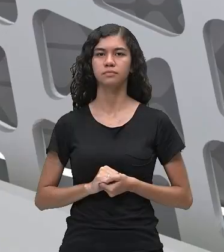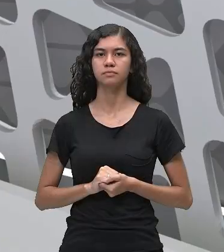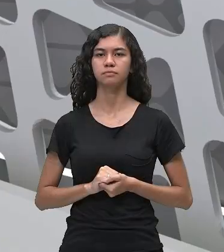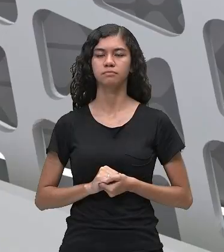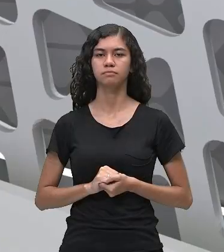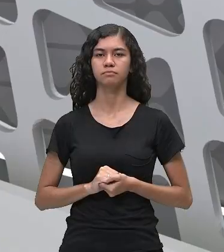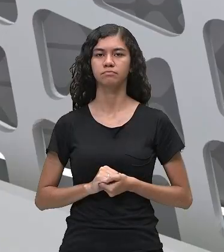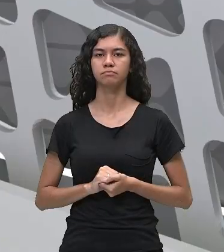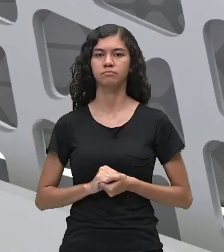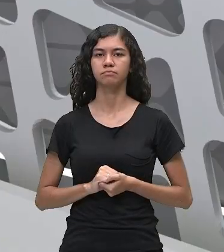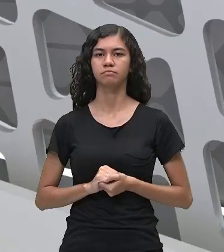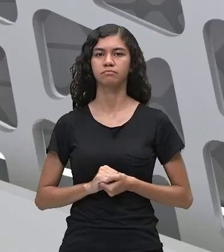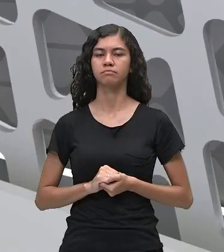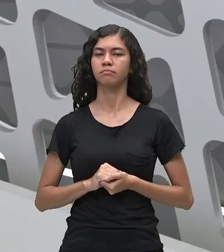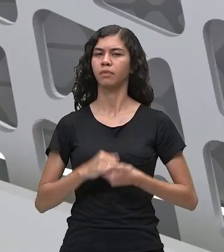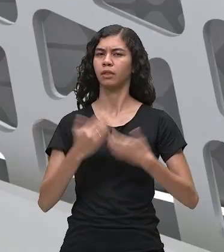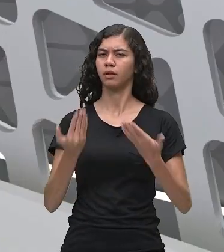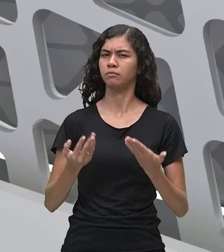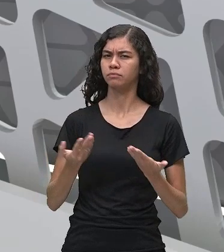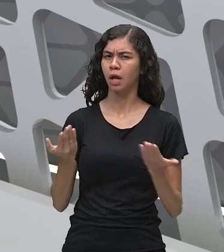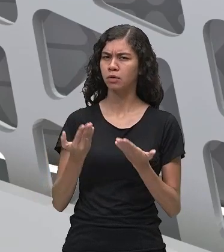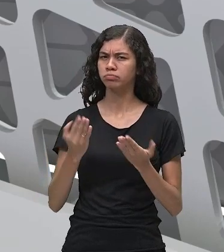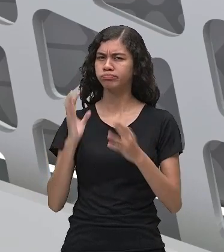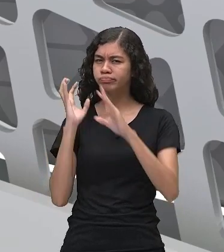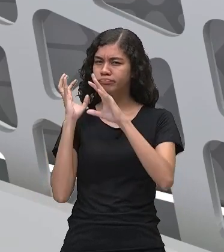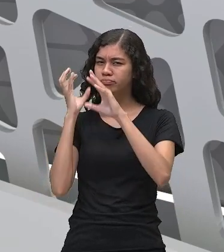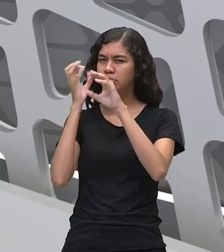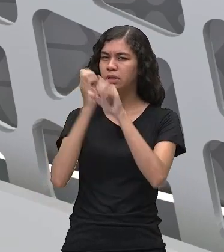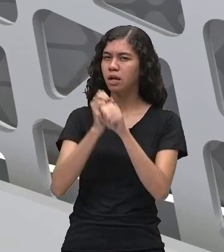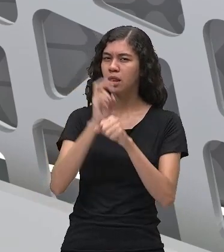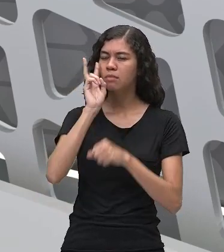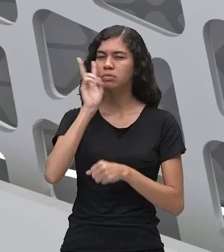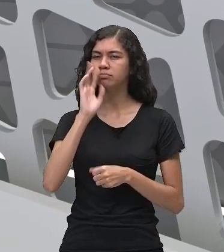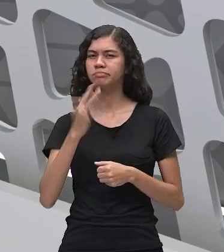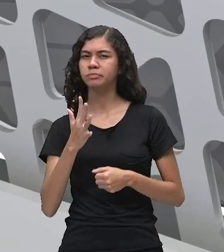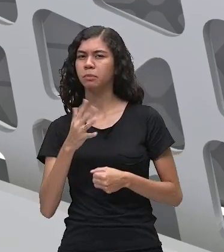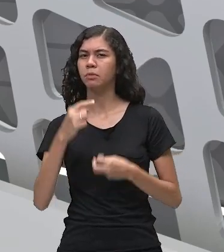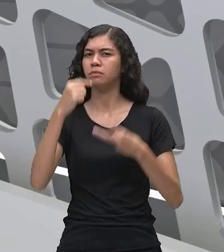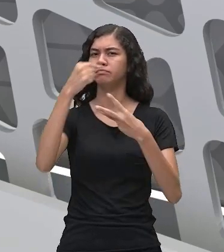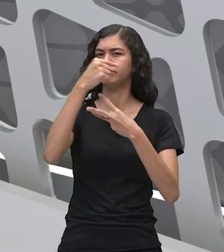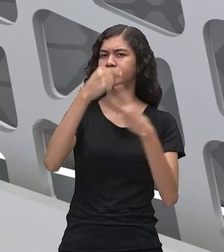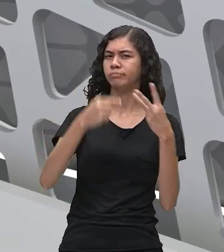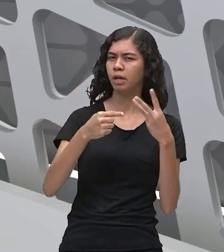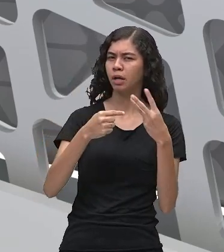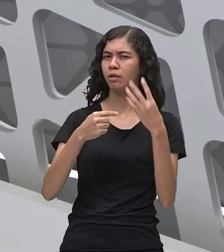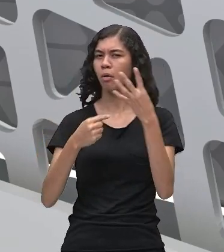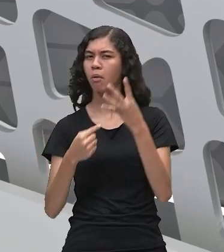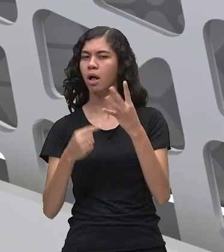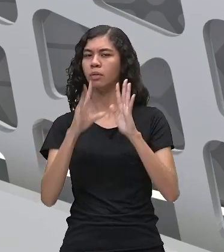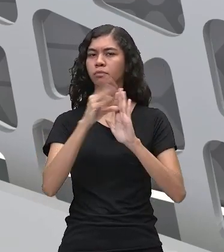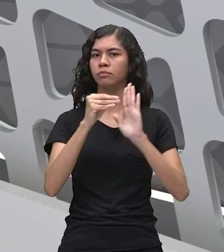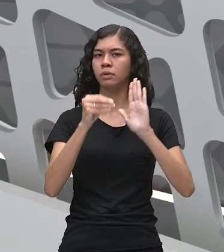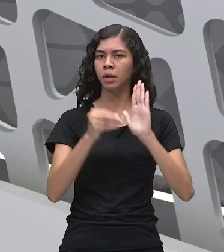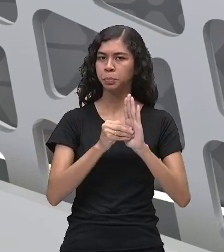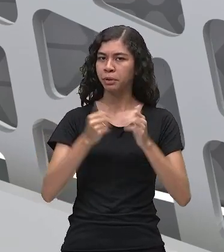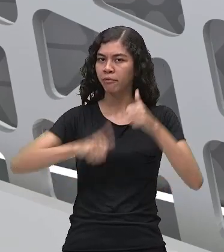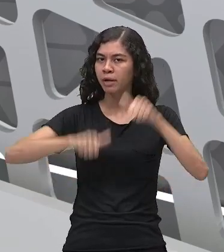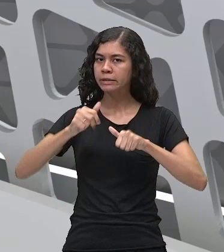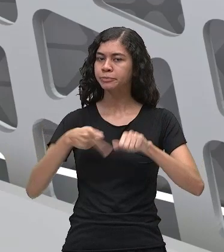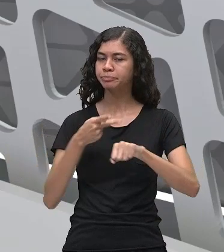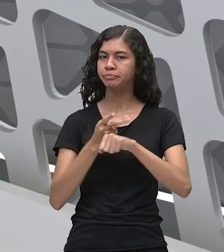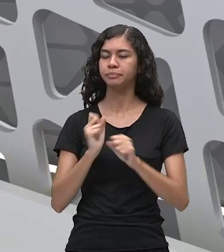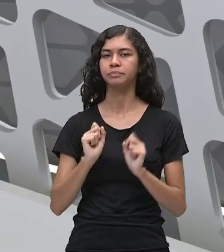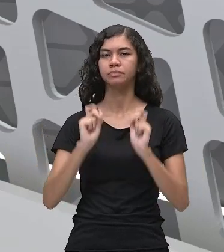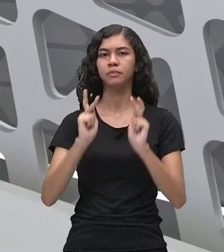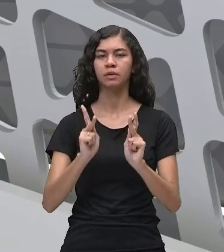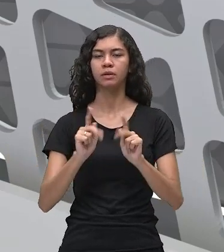Muito bem, gente. A gente vai relembrar uns 3 ou 4 conteúdos para nossa avaliação,